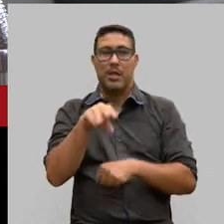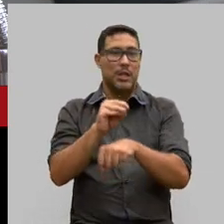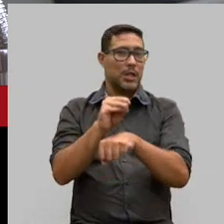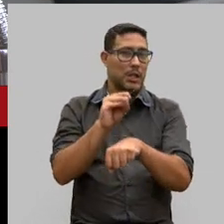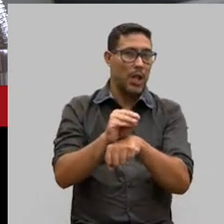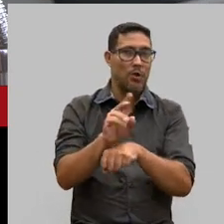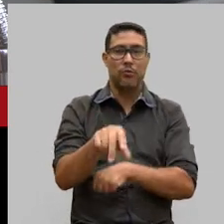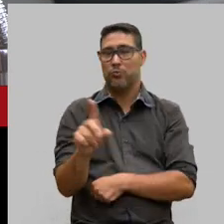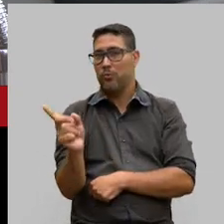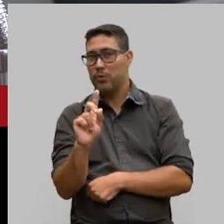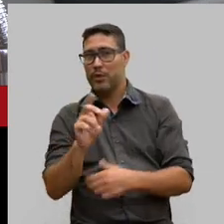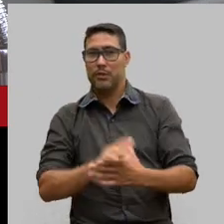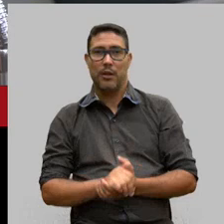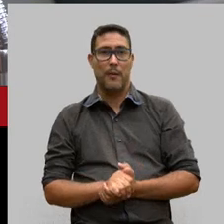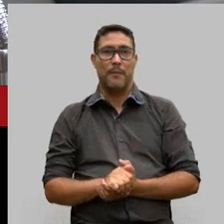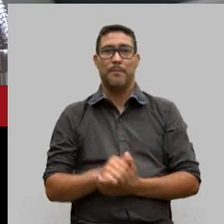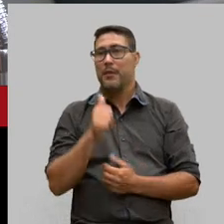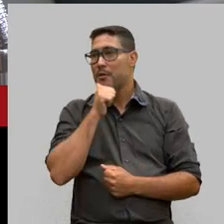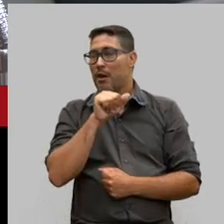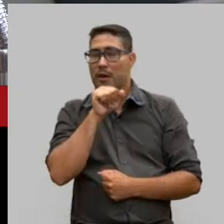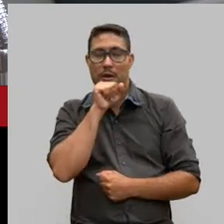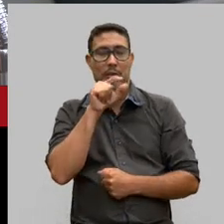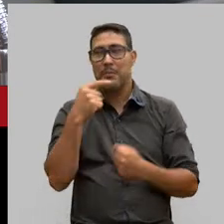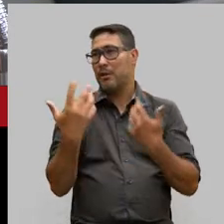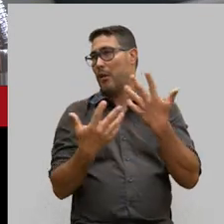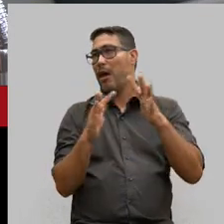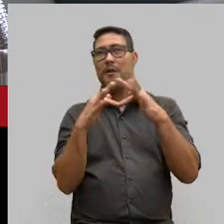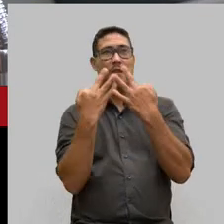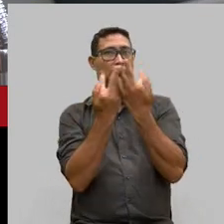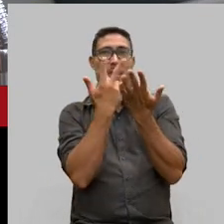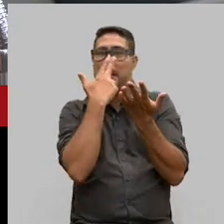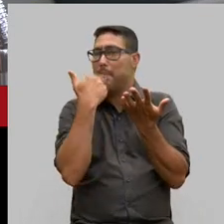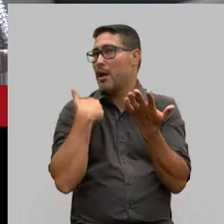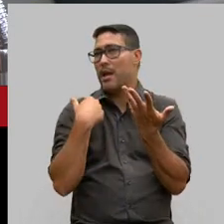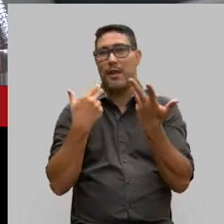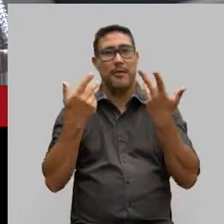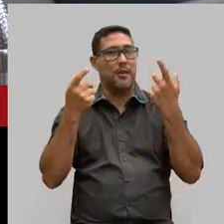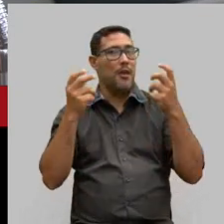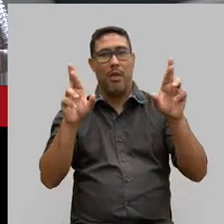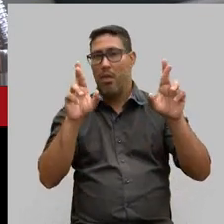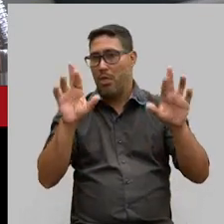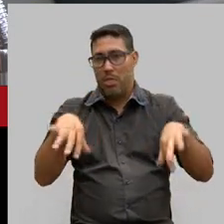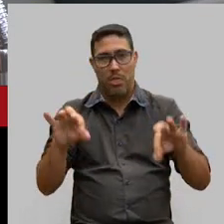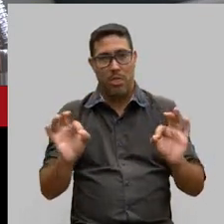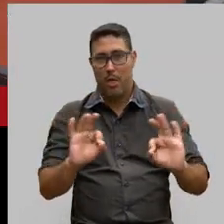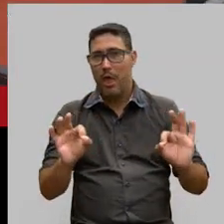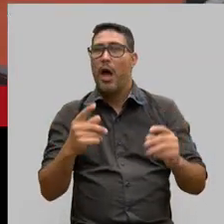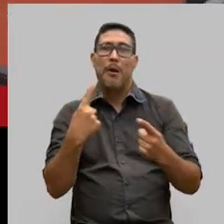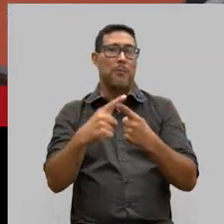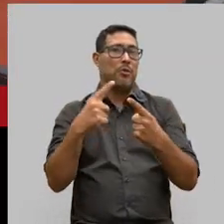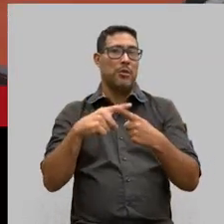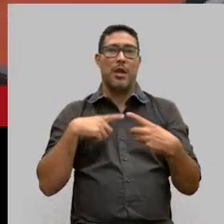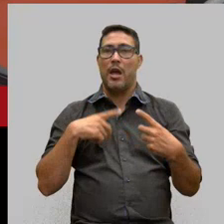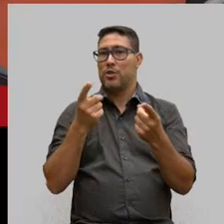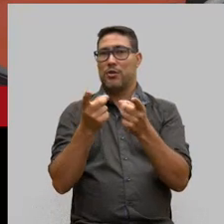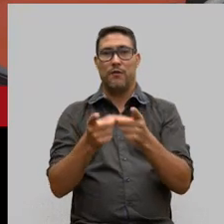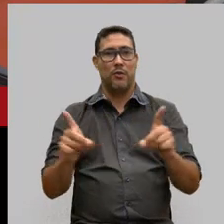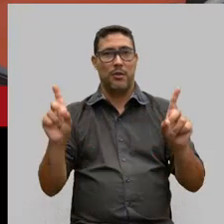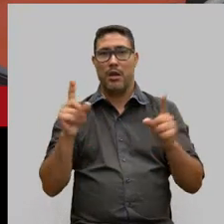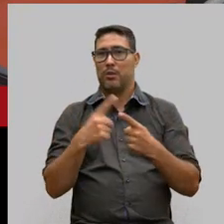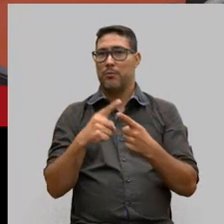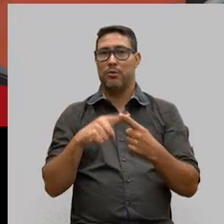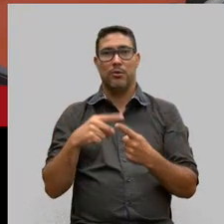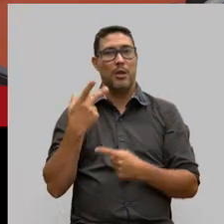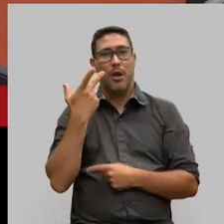a mãe é disfuncional a família é disfuncional ah porque é divorciado Ah porque o pai é